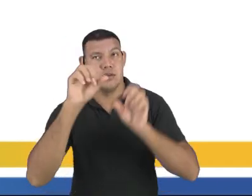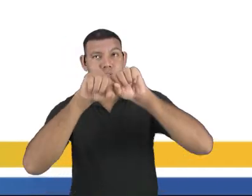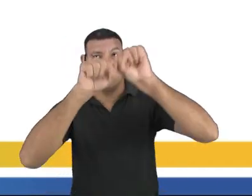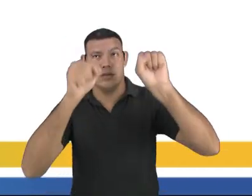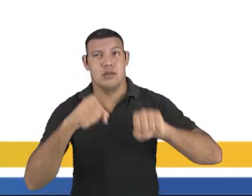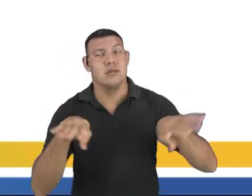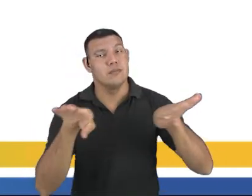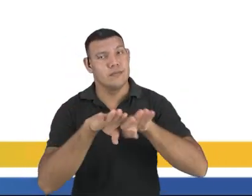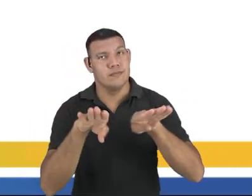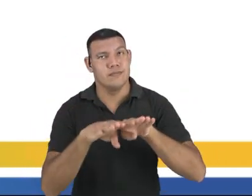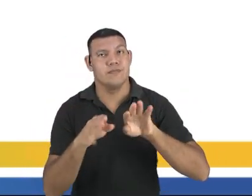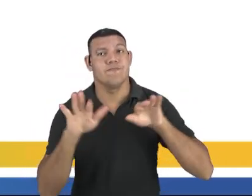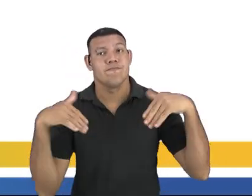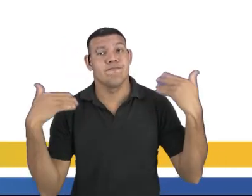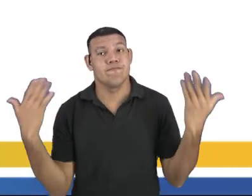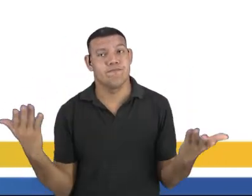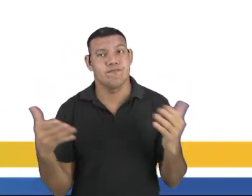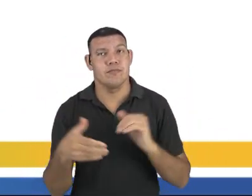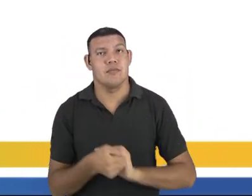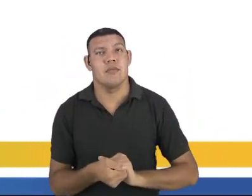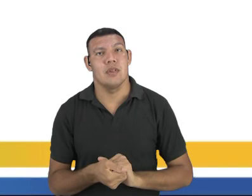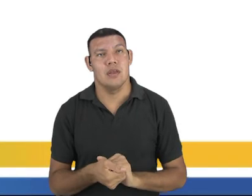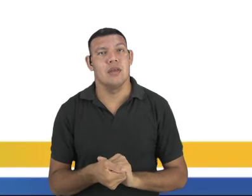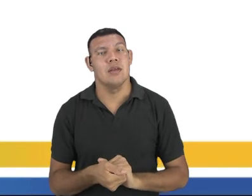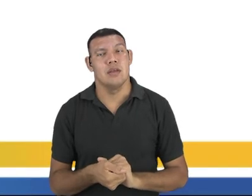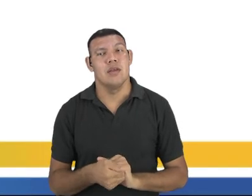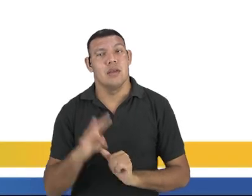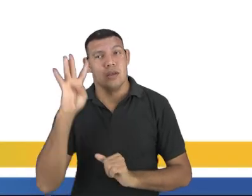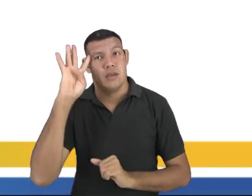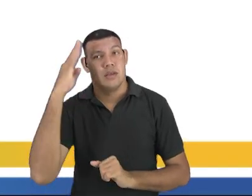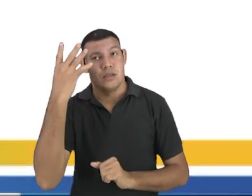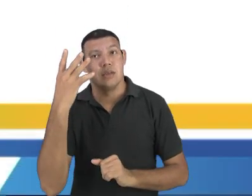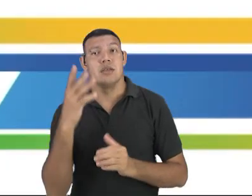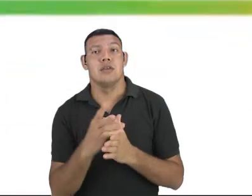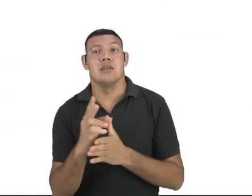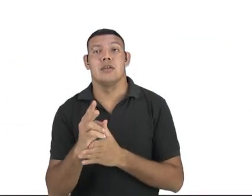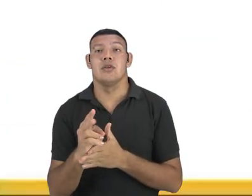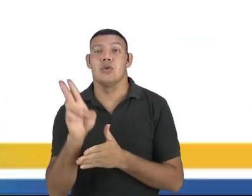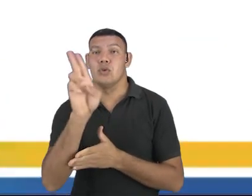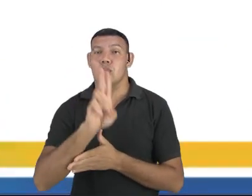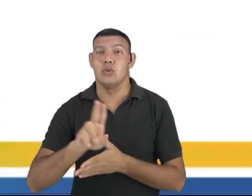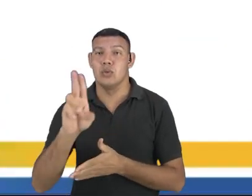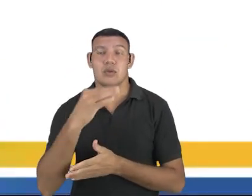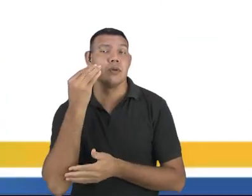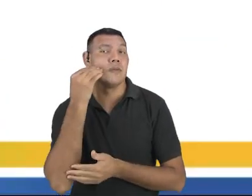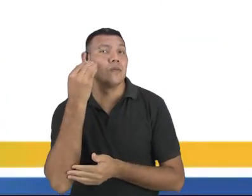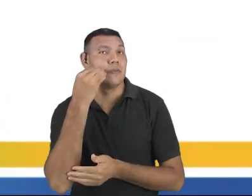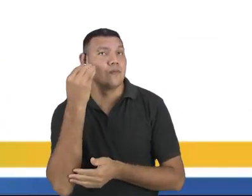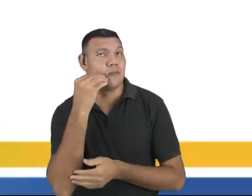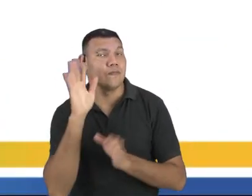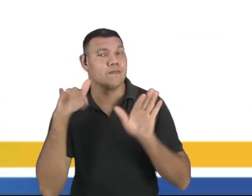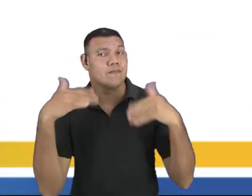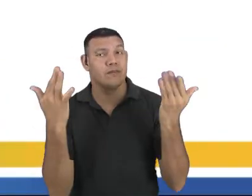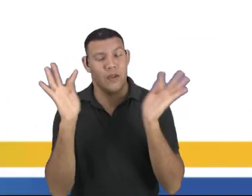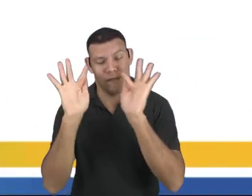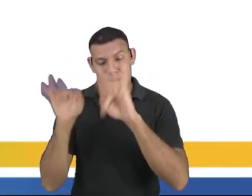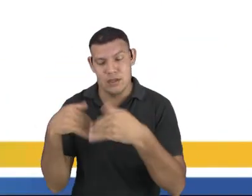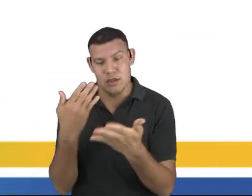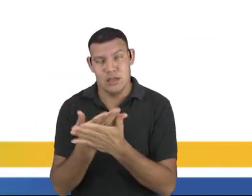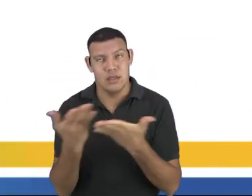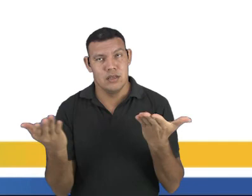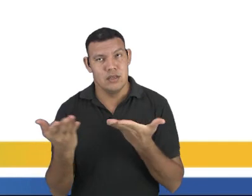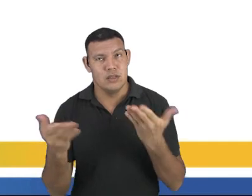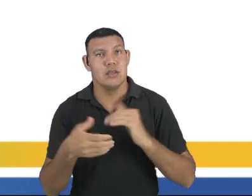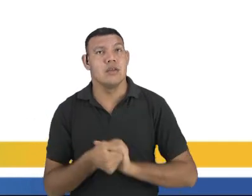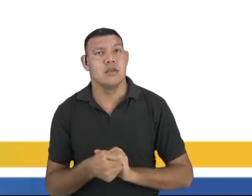do sistema ok então aí nós fizemos a resolução através de tentativas pessoal então aqui fechando a nossa aula